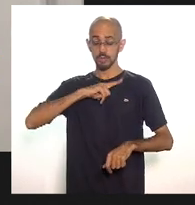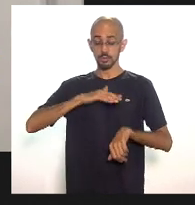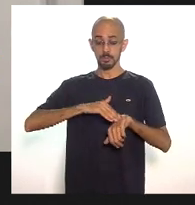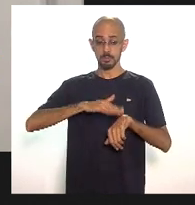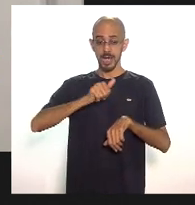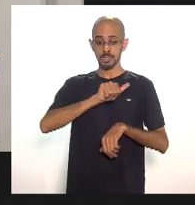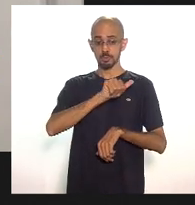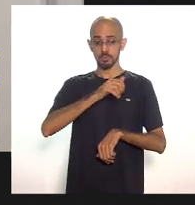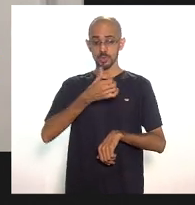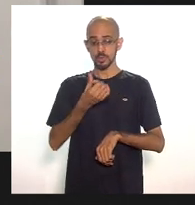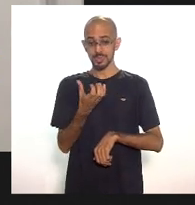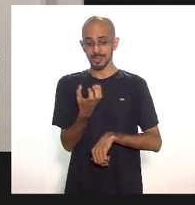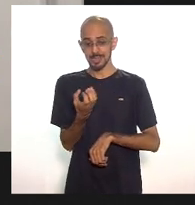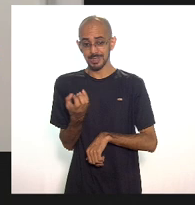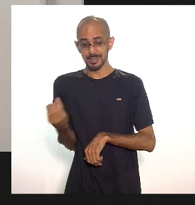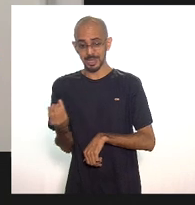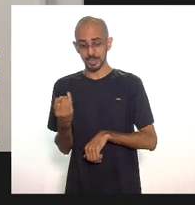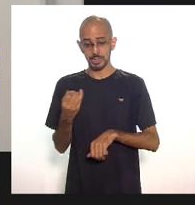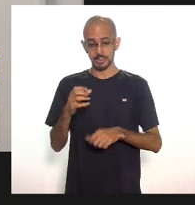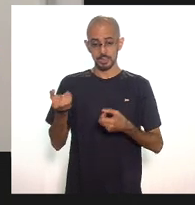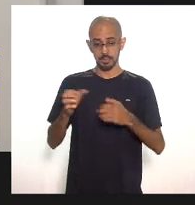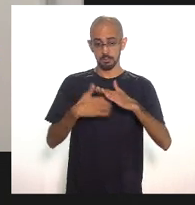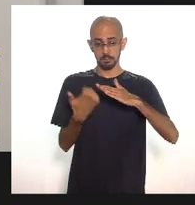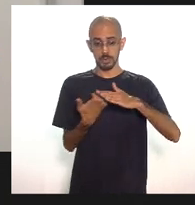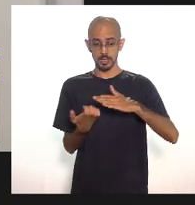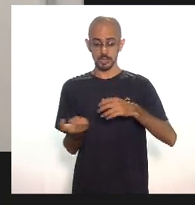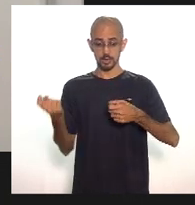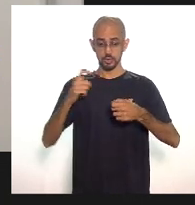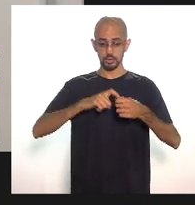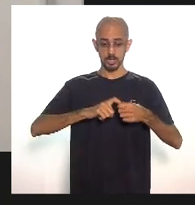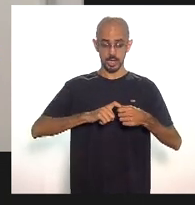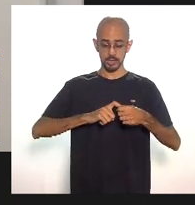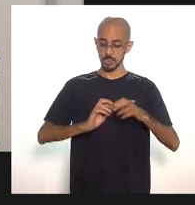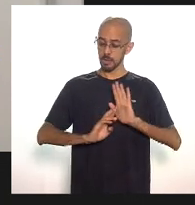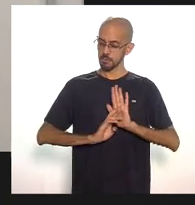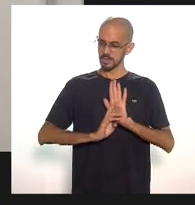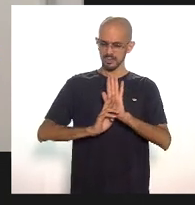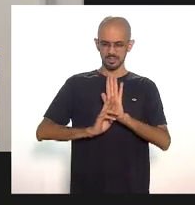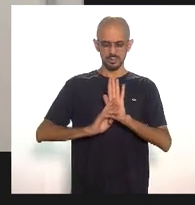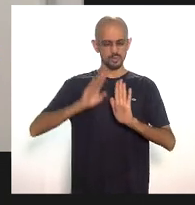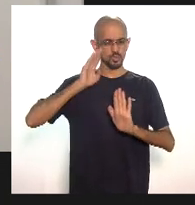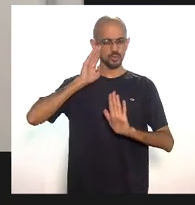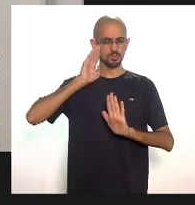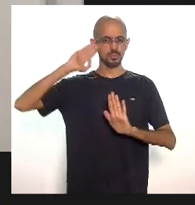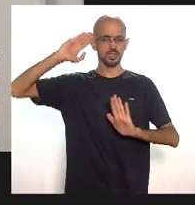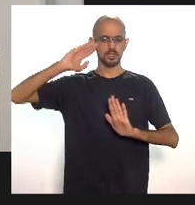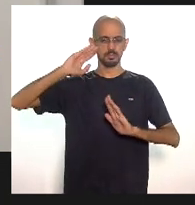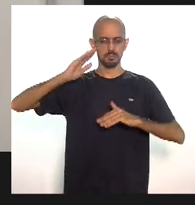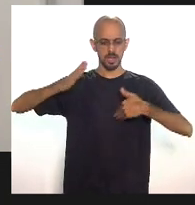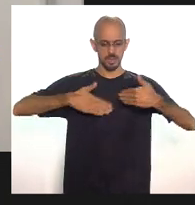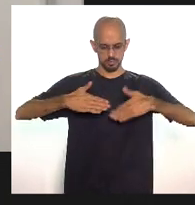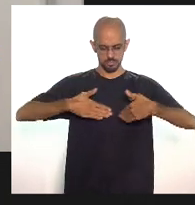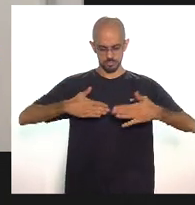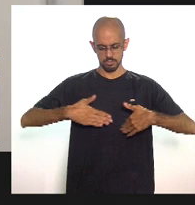1.600 empresas associadas, representantes dos principais segmentos industriais